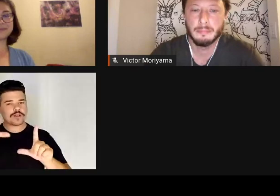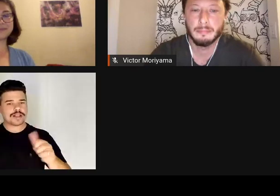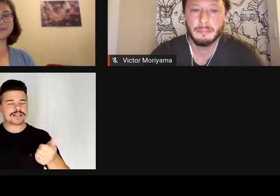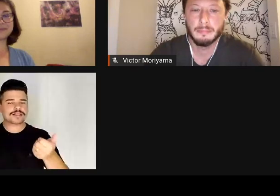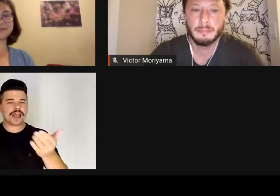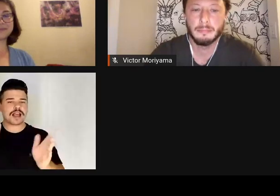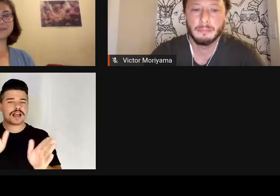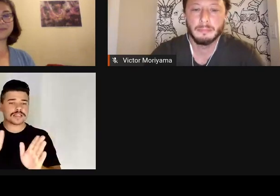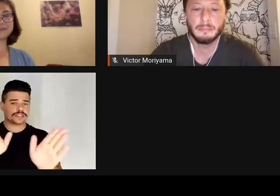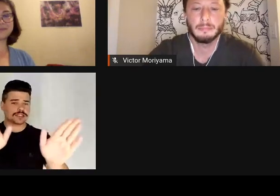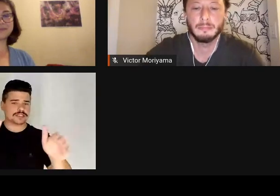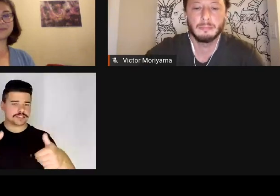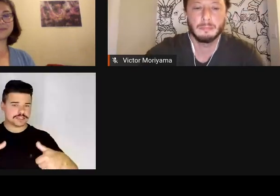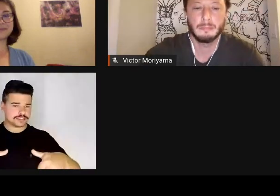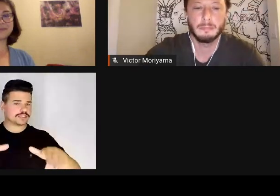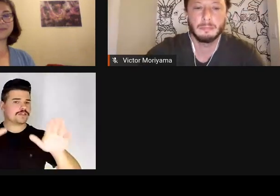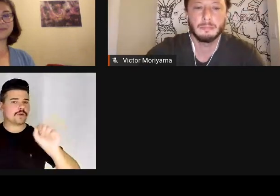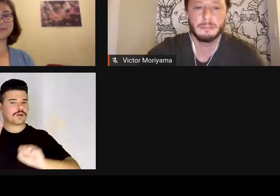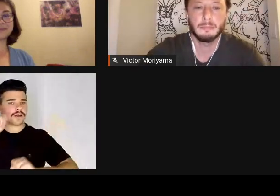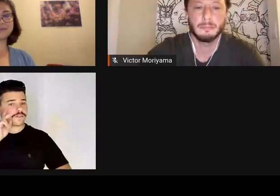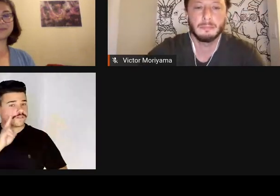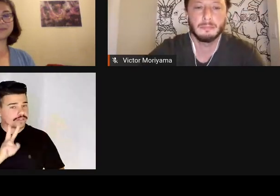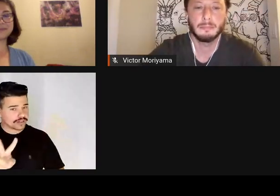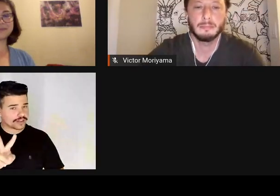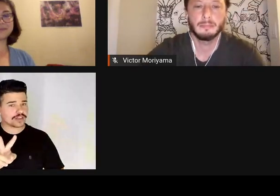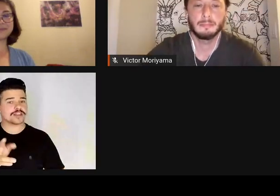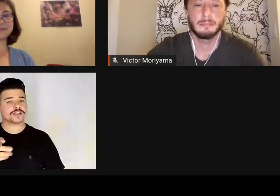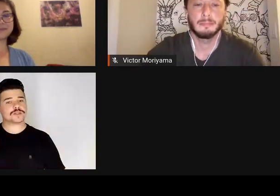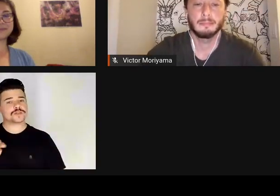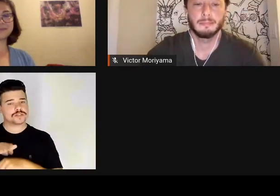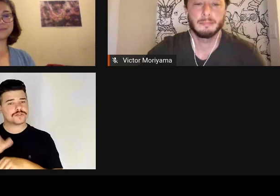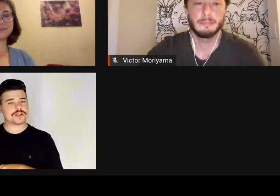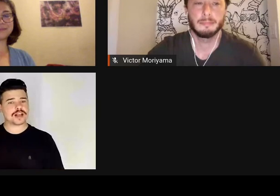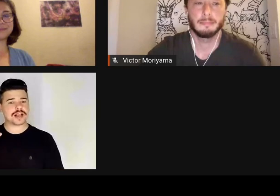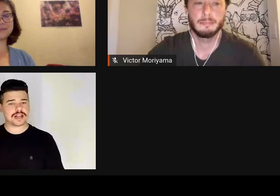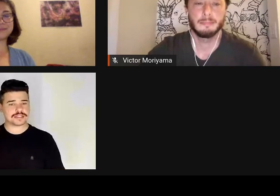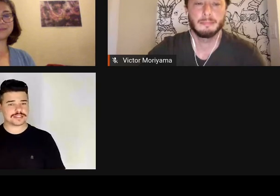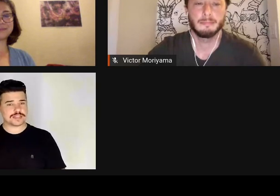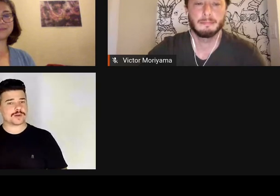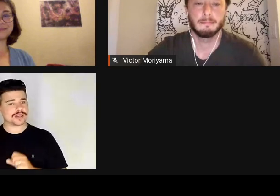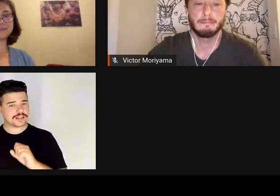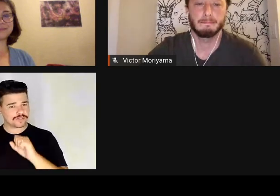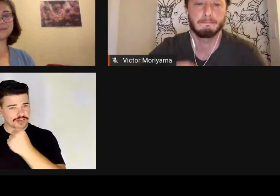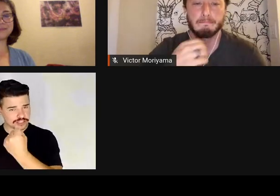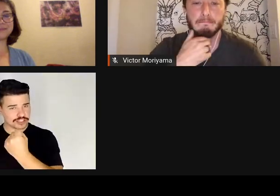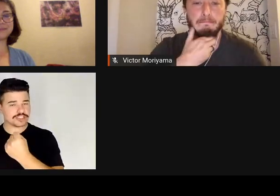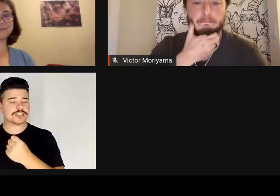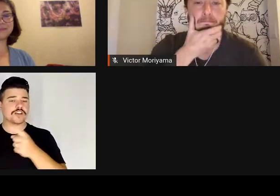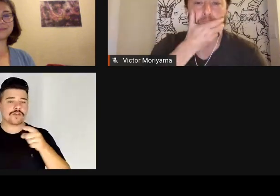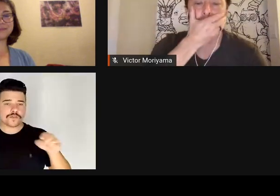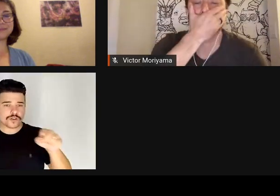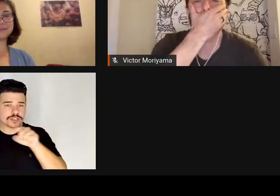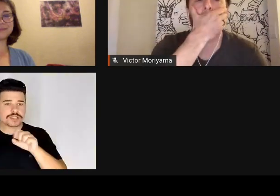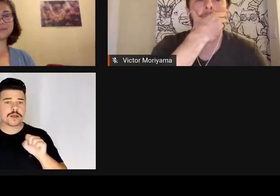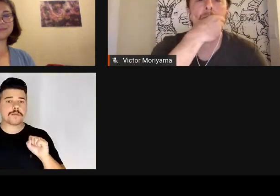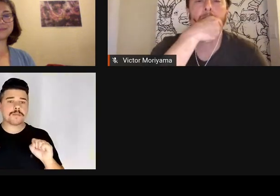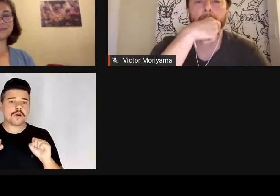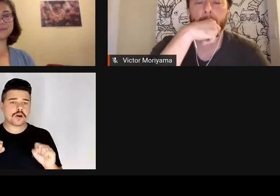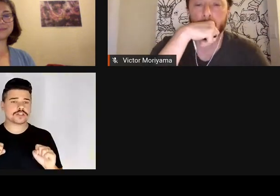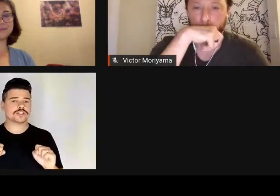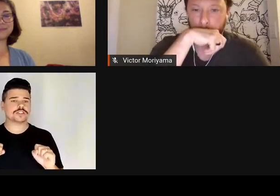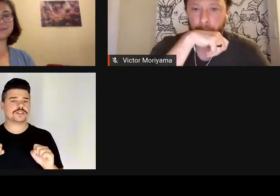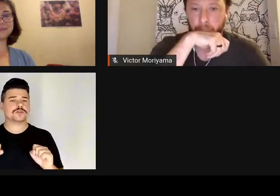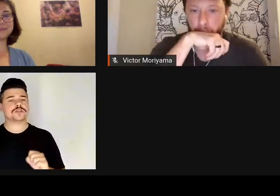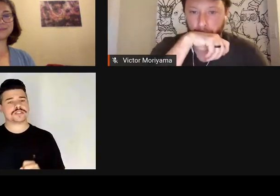o que você vê. Isso é que o Cartier defendia, e que você, Sérgio,